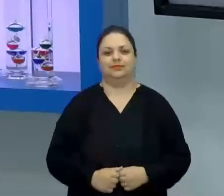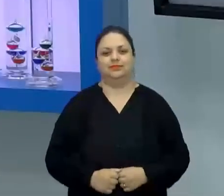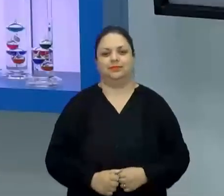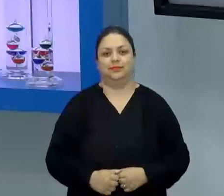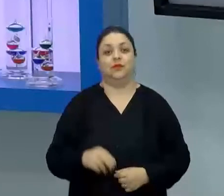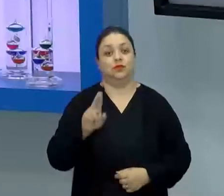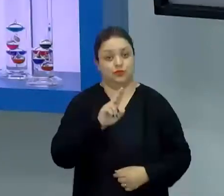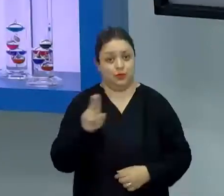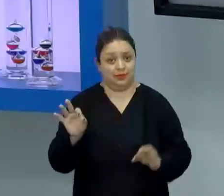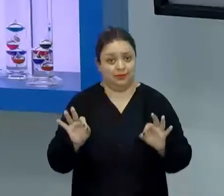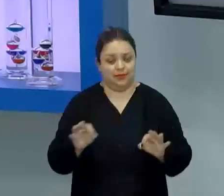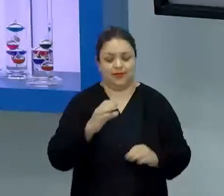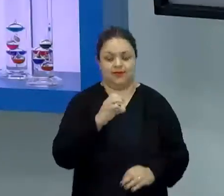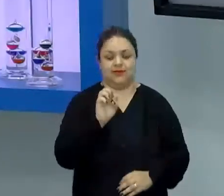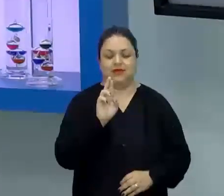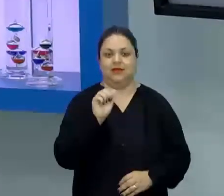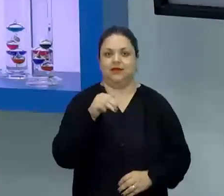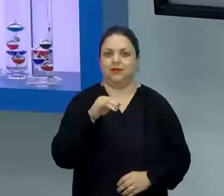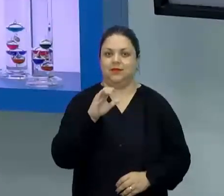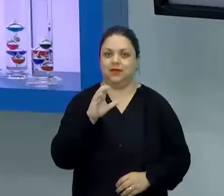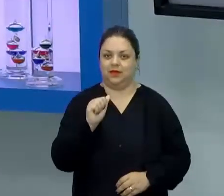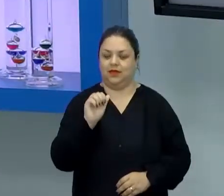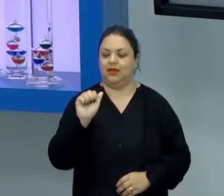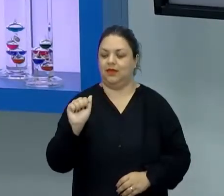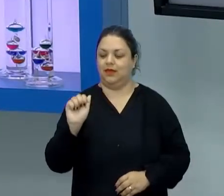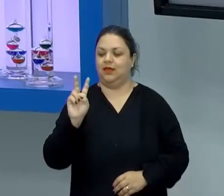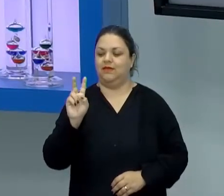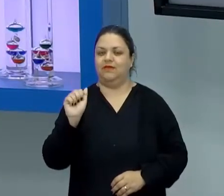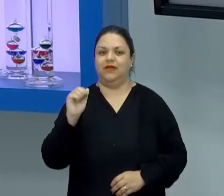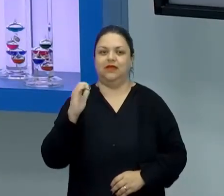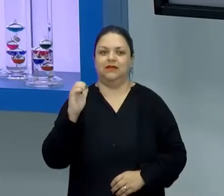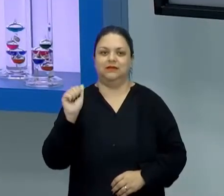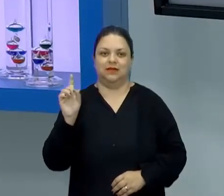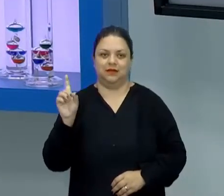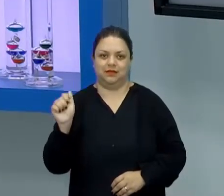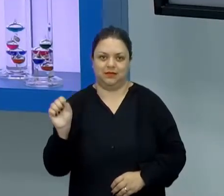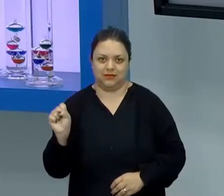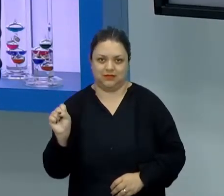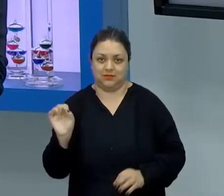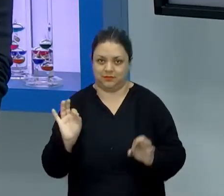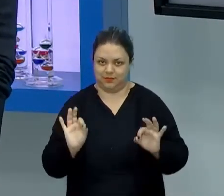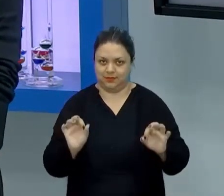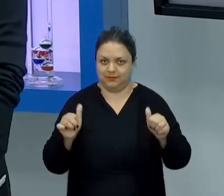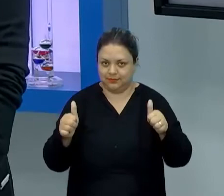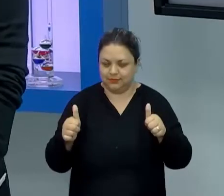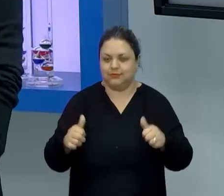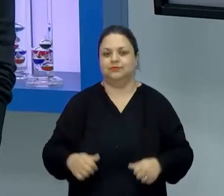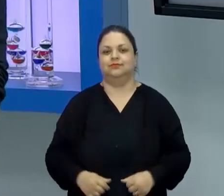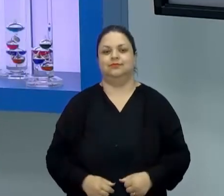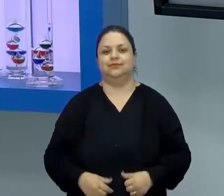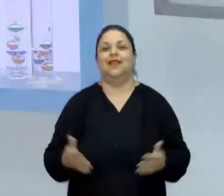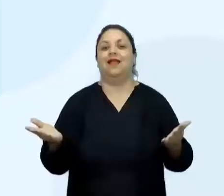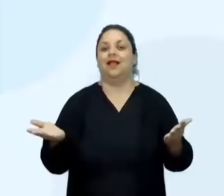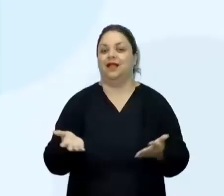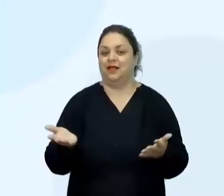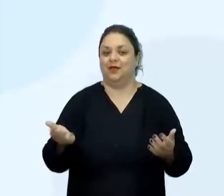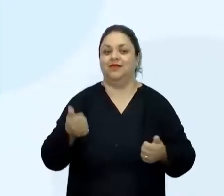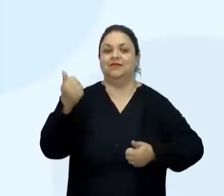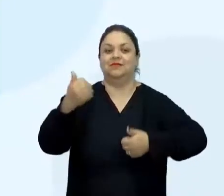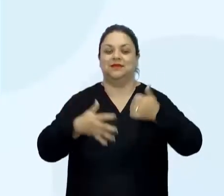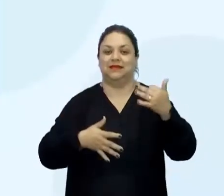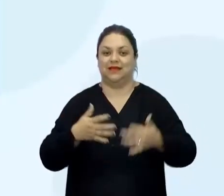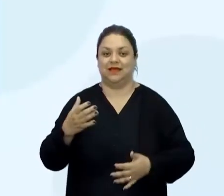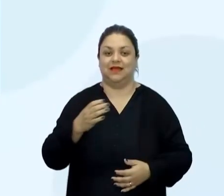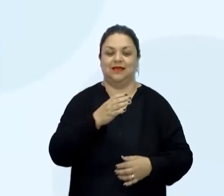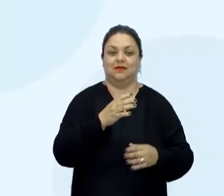cerâmicas avançadas, ok? E aí a gente vai falar um pouquinho das cerâmicas odontológicas, tá?